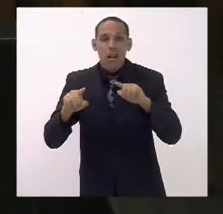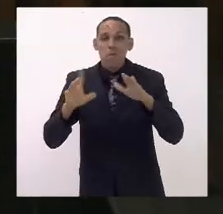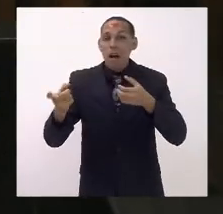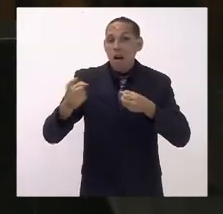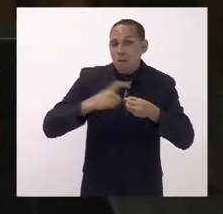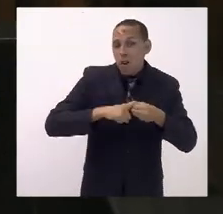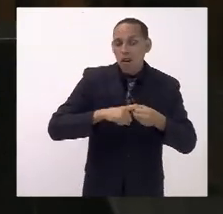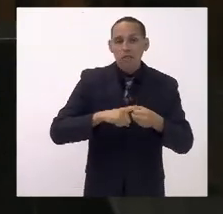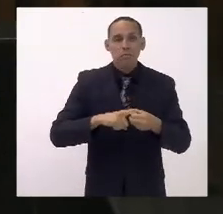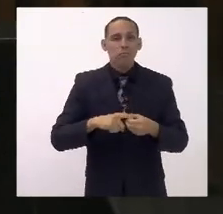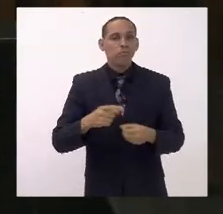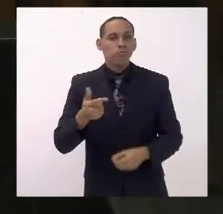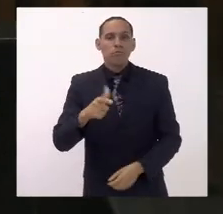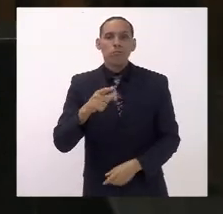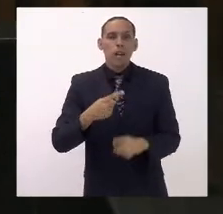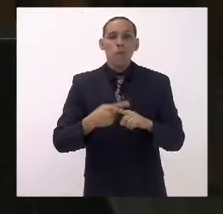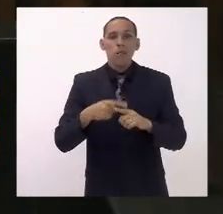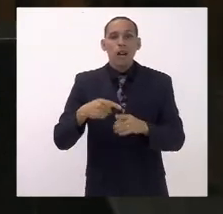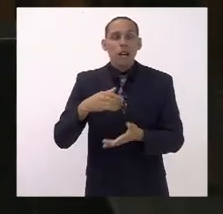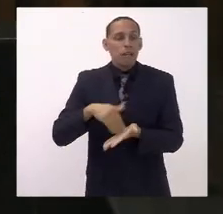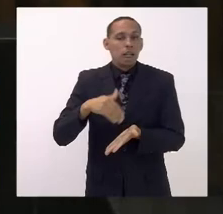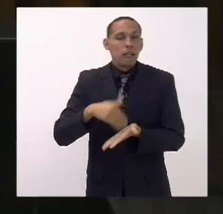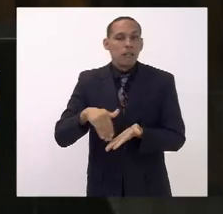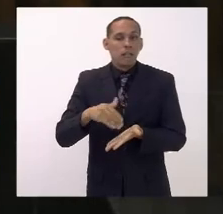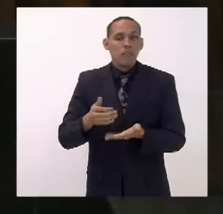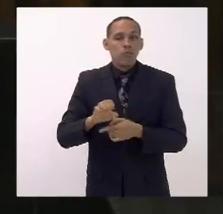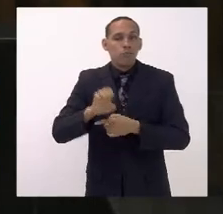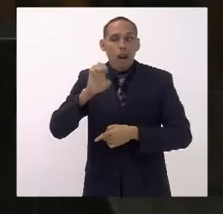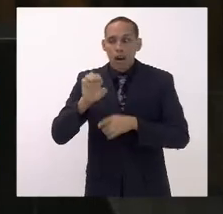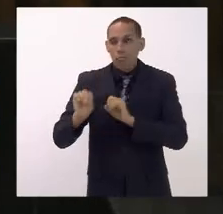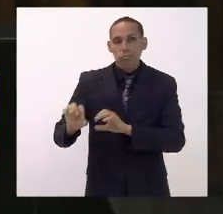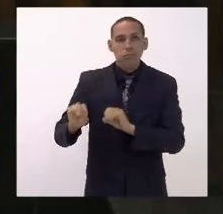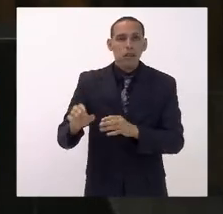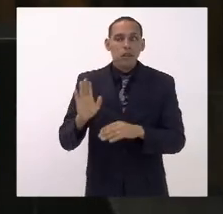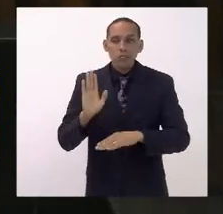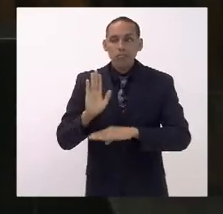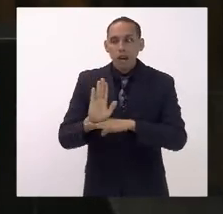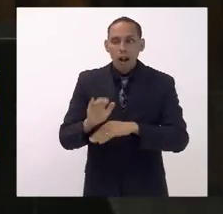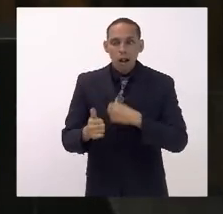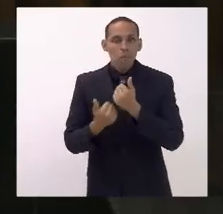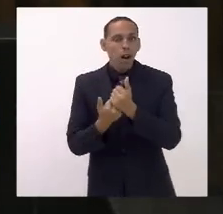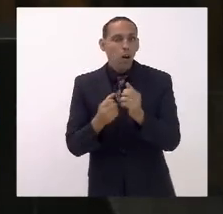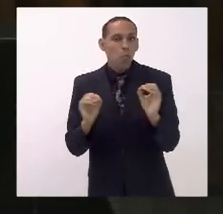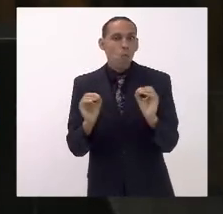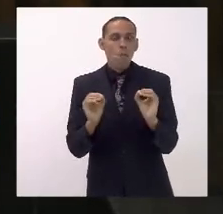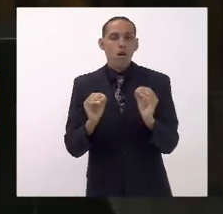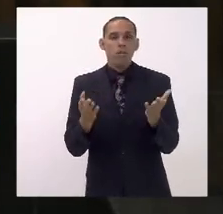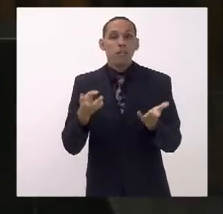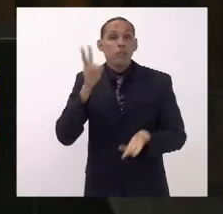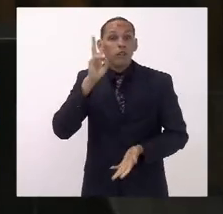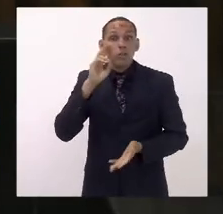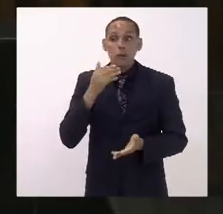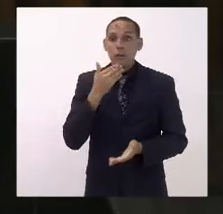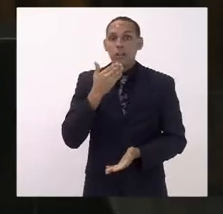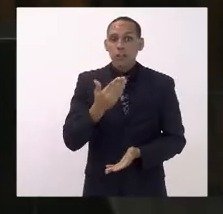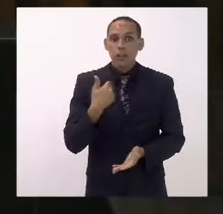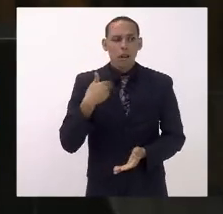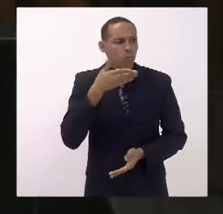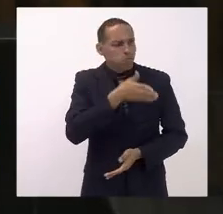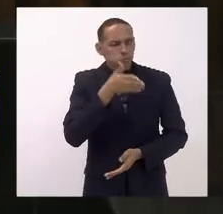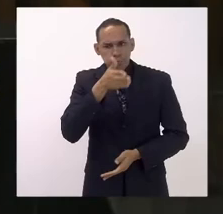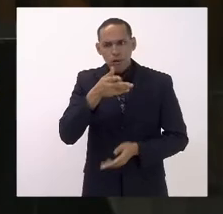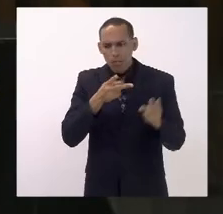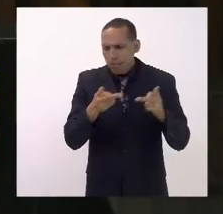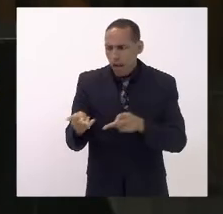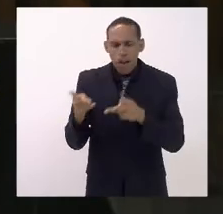de qual tipo de suporte que a Secretaria de Estado de Educação vai dar. A gente já pediu desde segunda-feira, eu já visitei escolas,